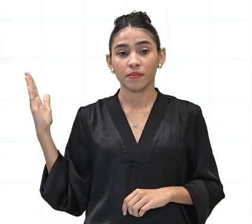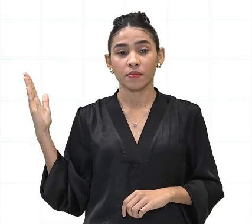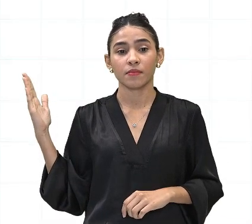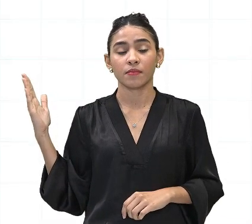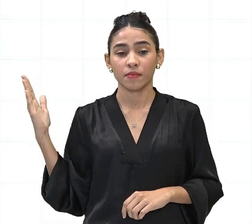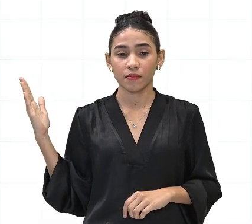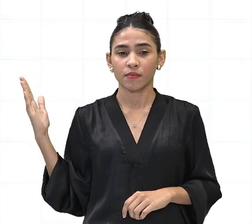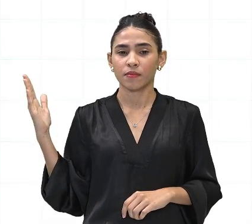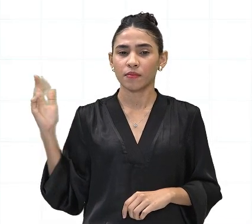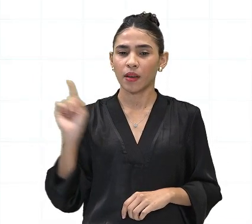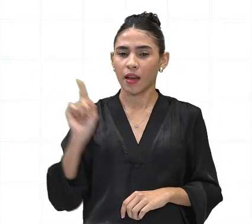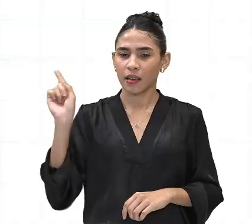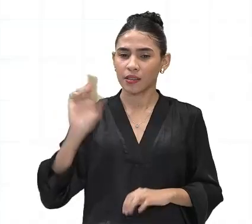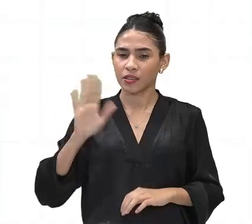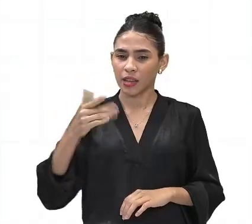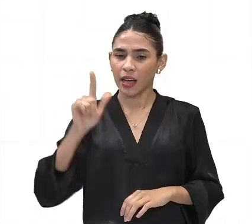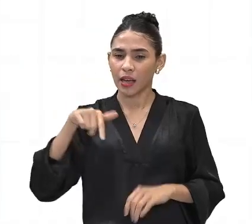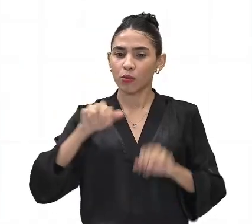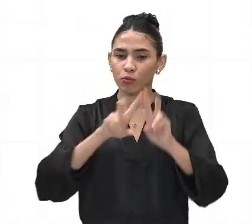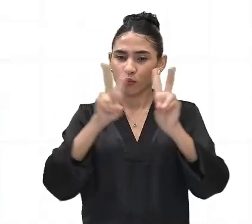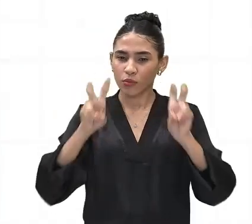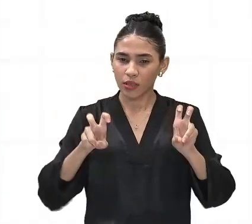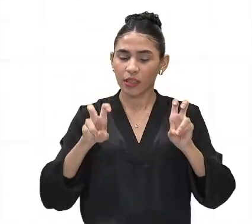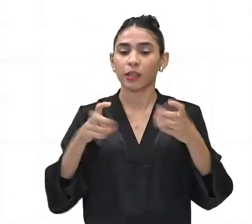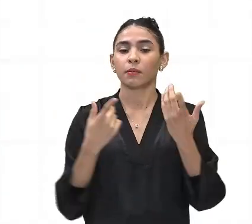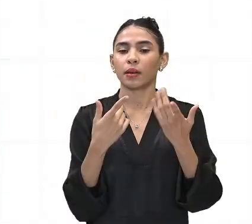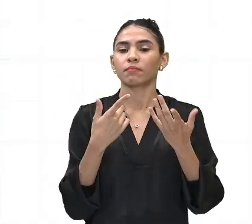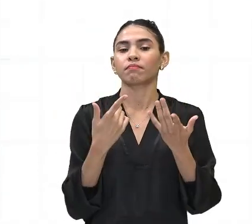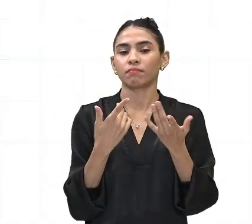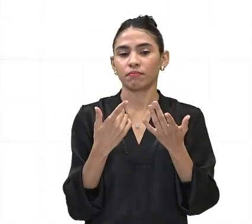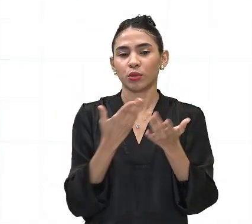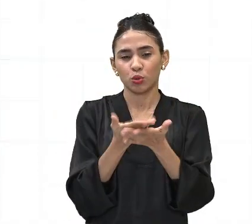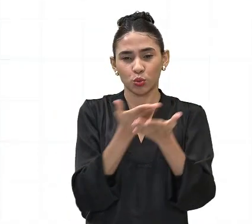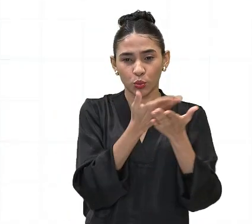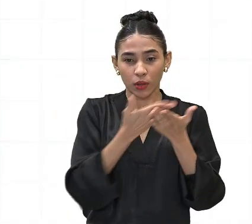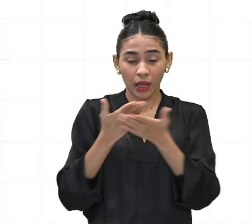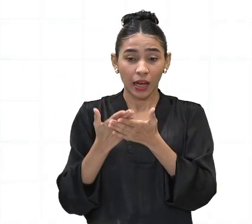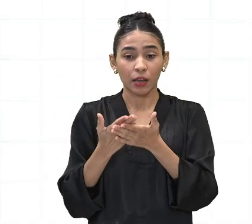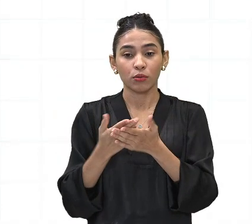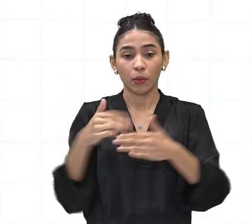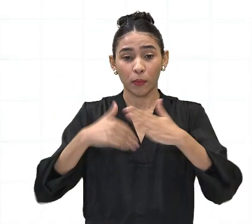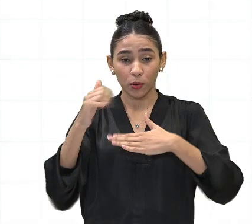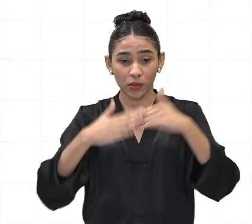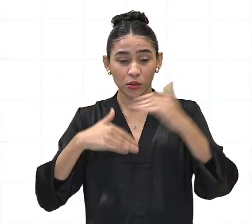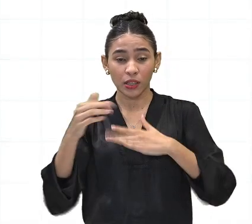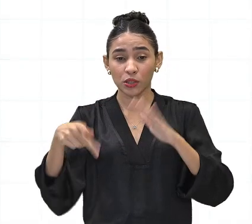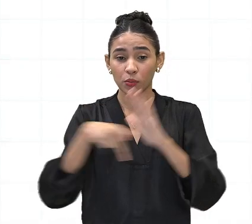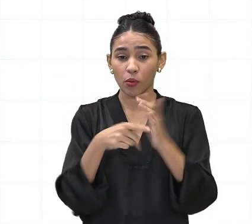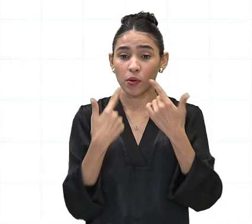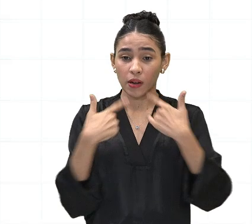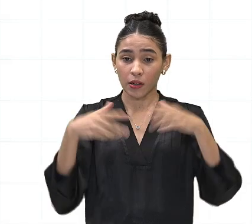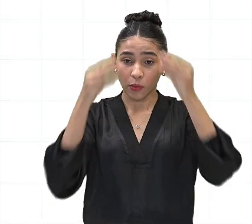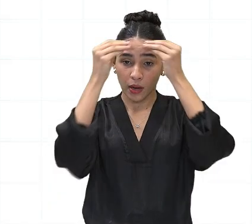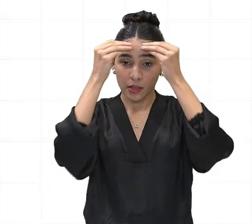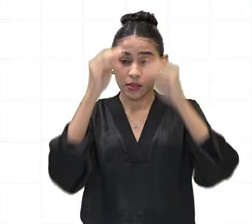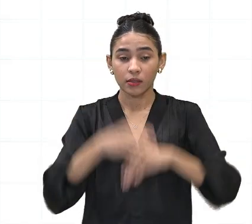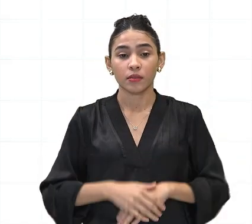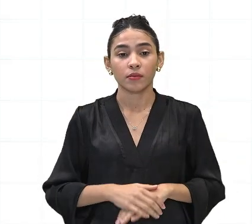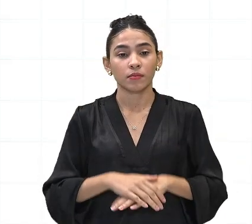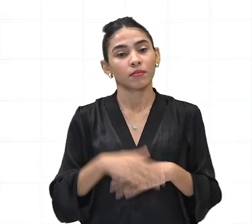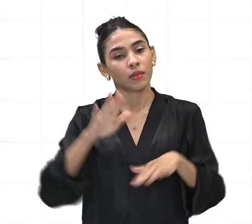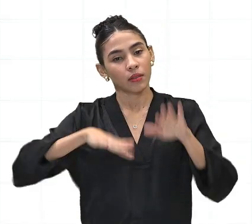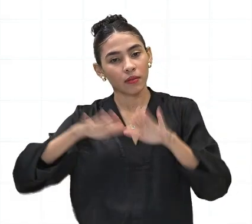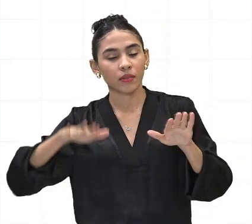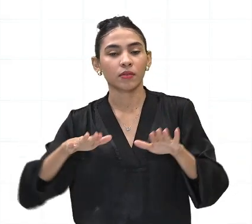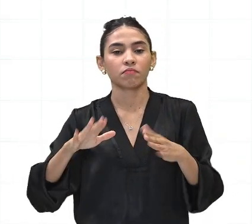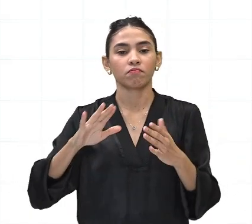é observado pelos linguistas. Então, olha só, a apresentação detalhada. Em muitas situações